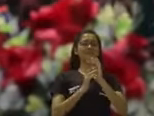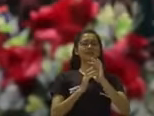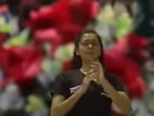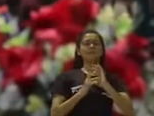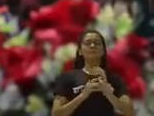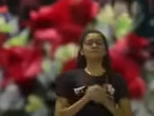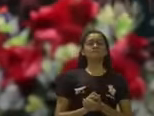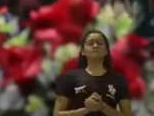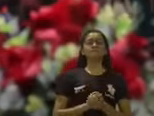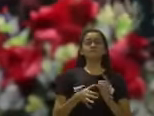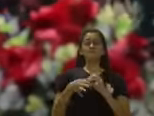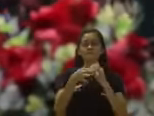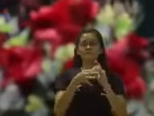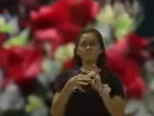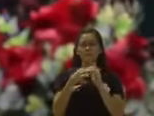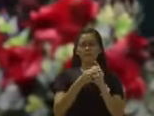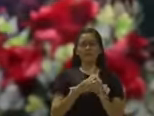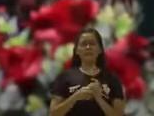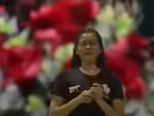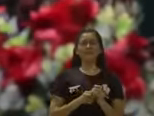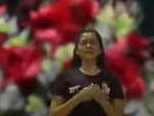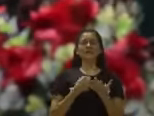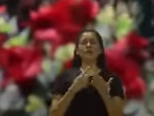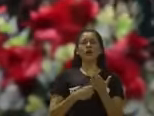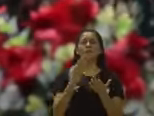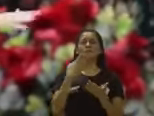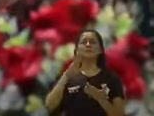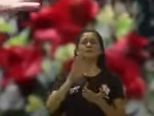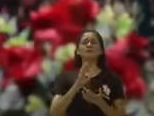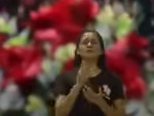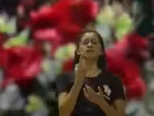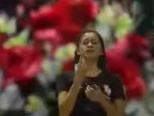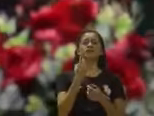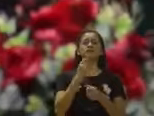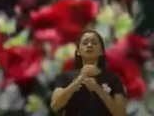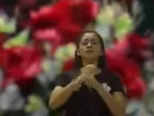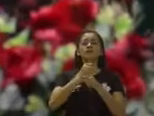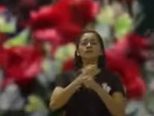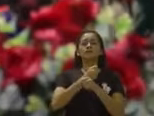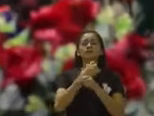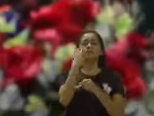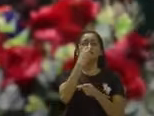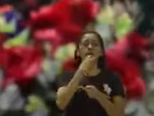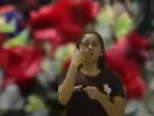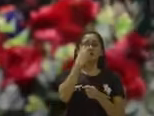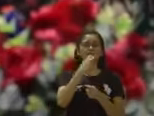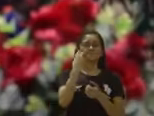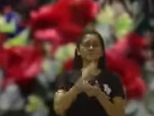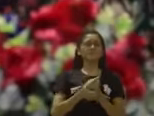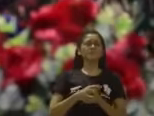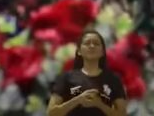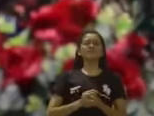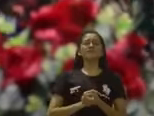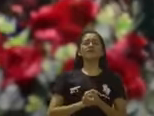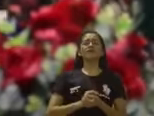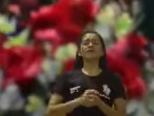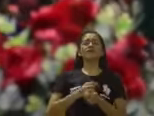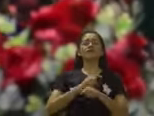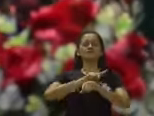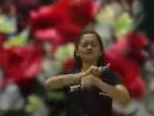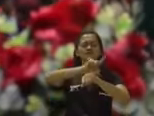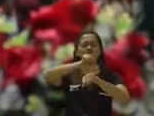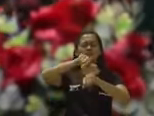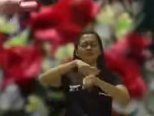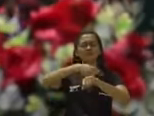propósito de um ano, 24 horas de oração. É certo que nem todos oraram, mas 24 horas de oração